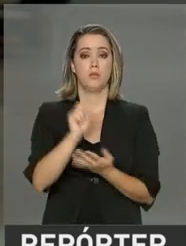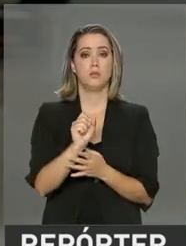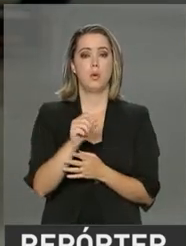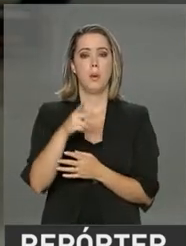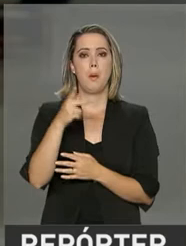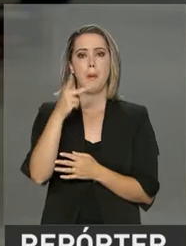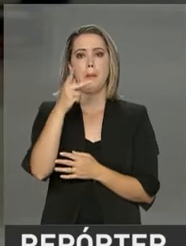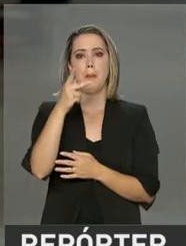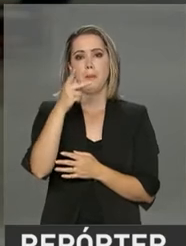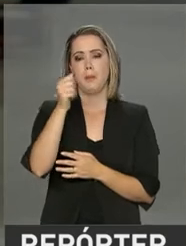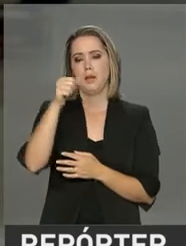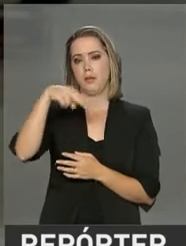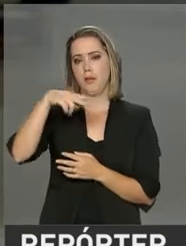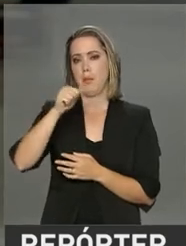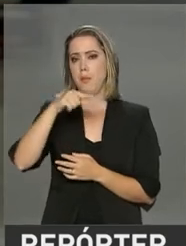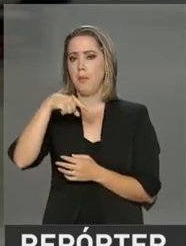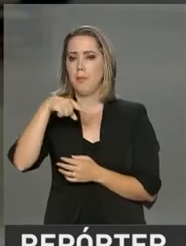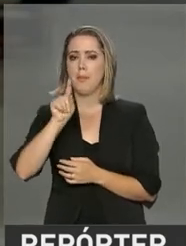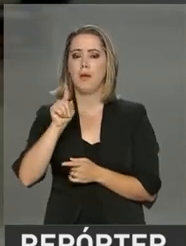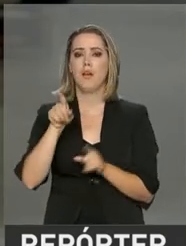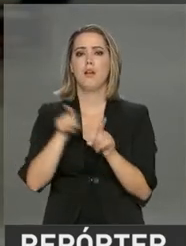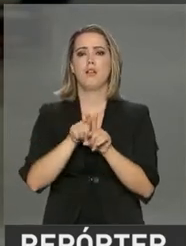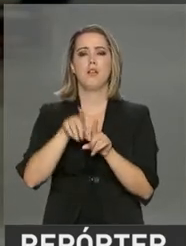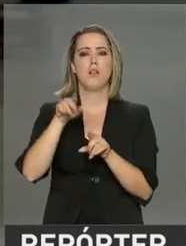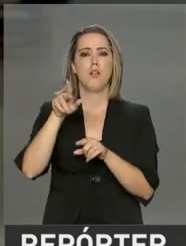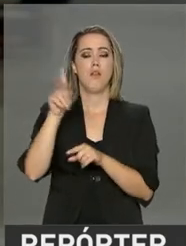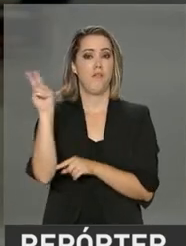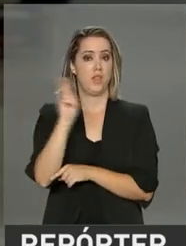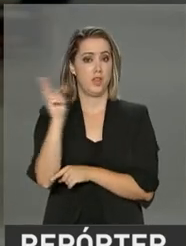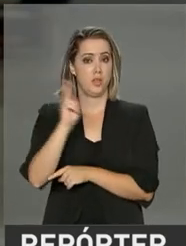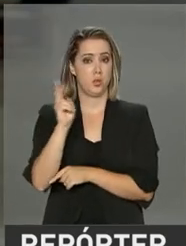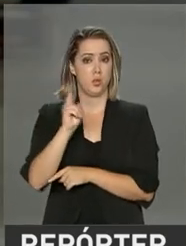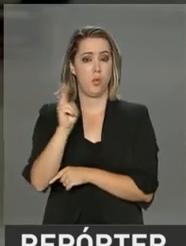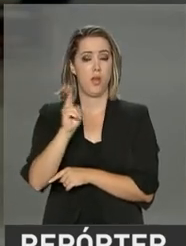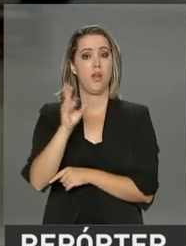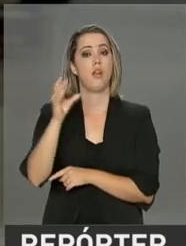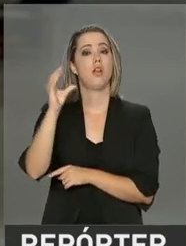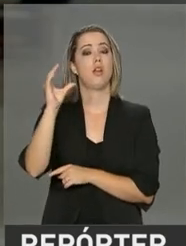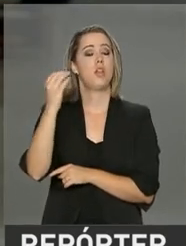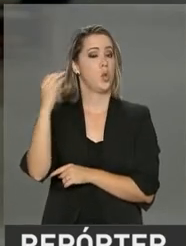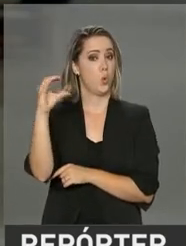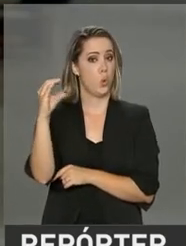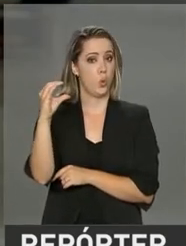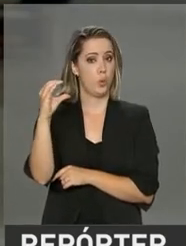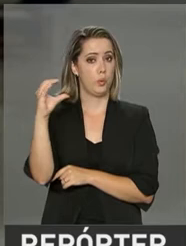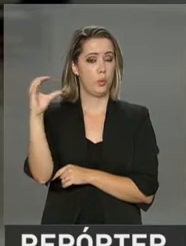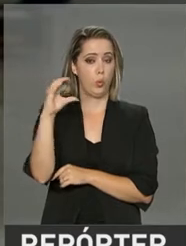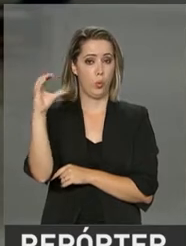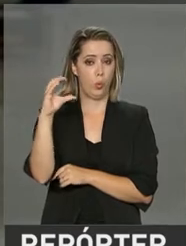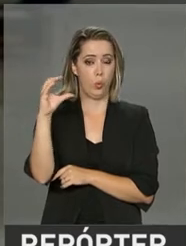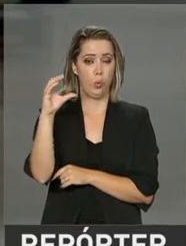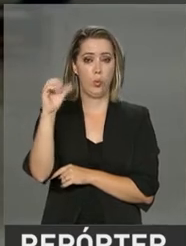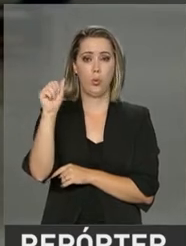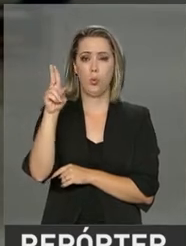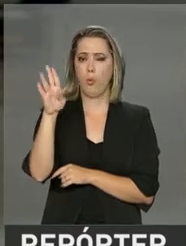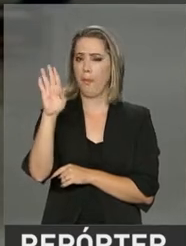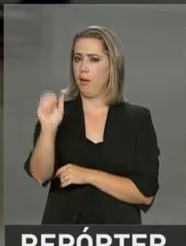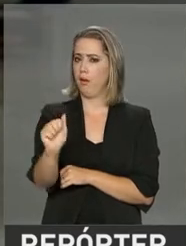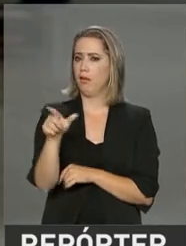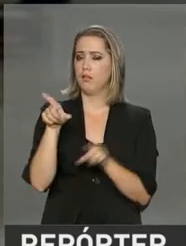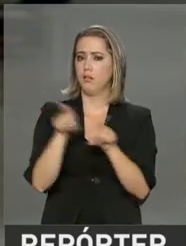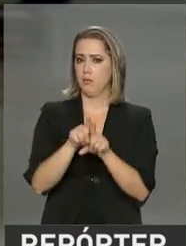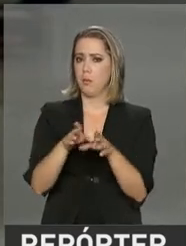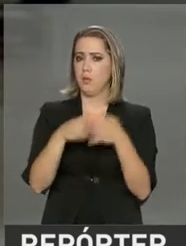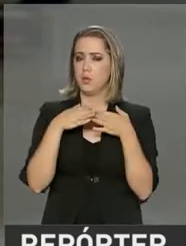Panamá, Nicarágua, Venezuela e Cuba passaram a exigir o certificado para que as pessoas entrem em seus